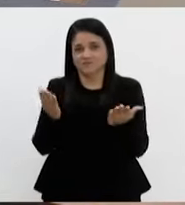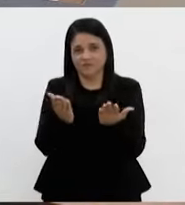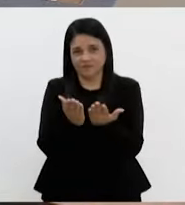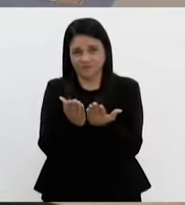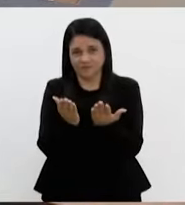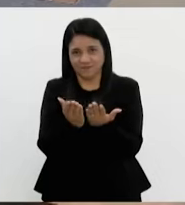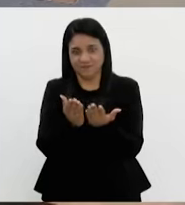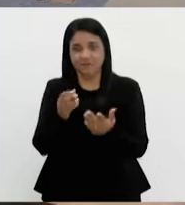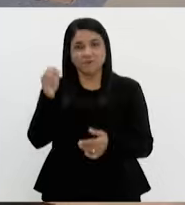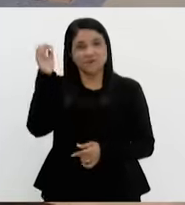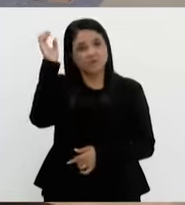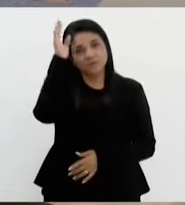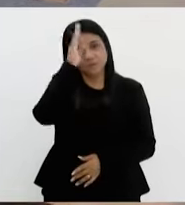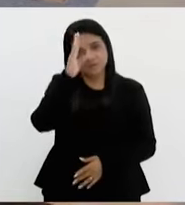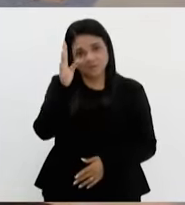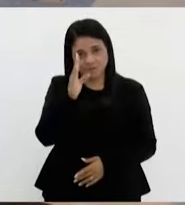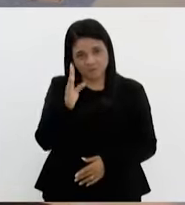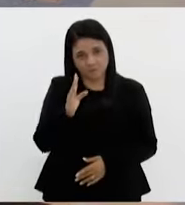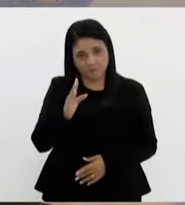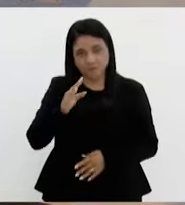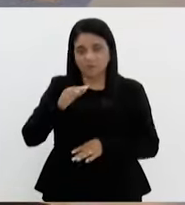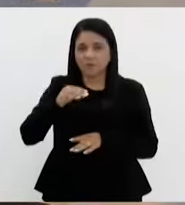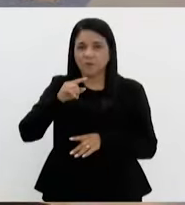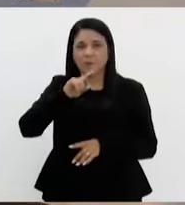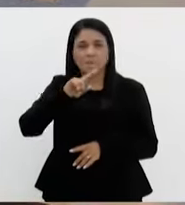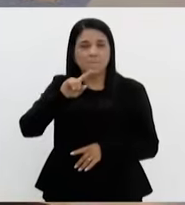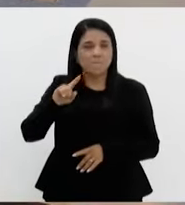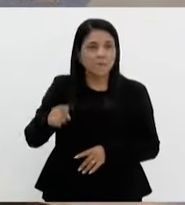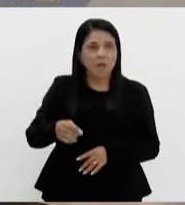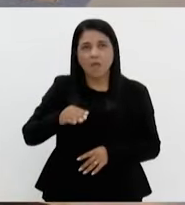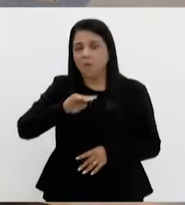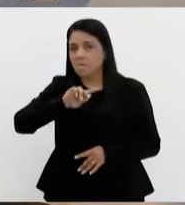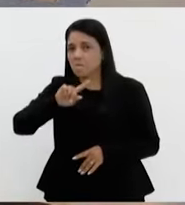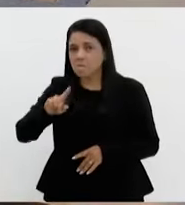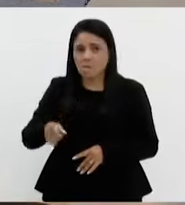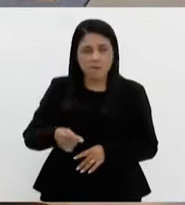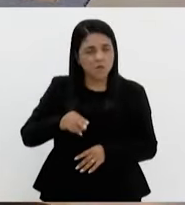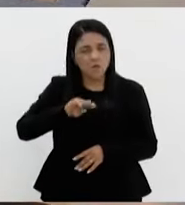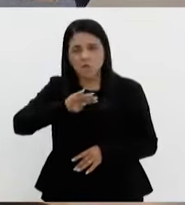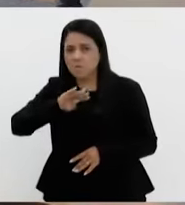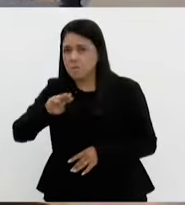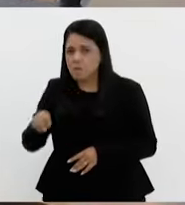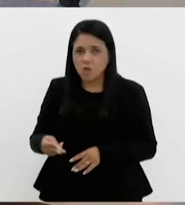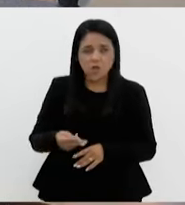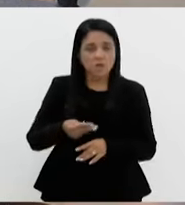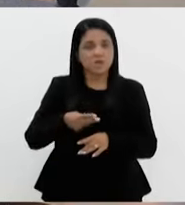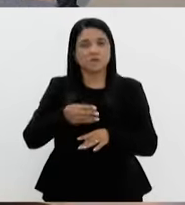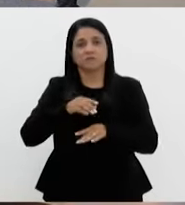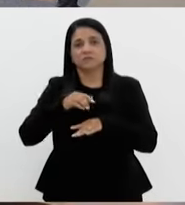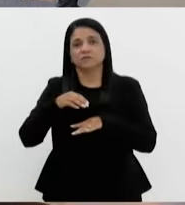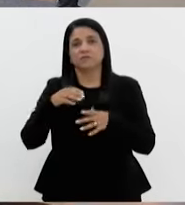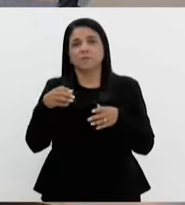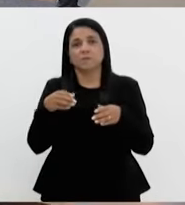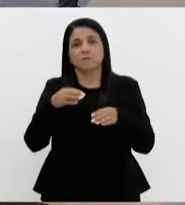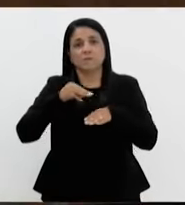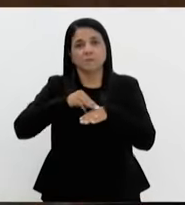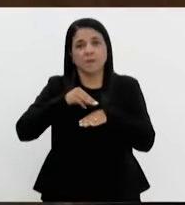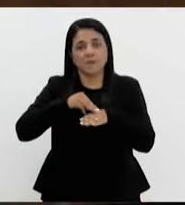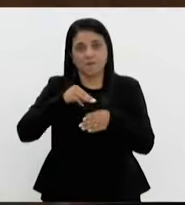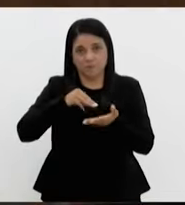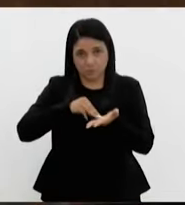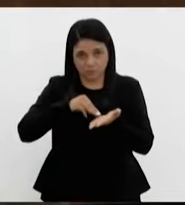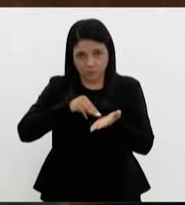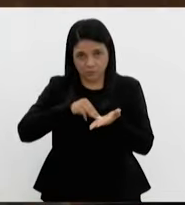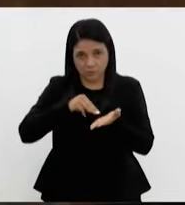no Brasil, com milhares e milhares de membros aqui no nosso estado,